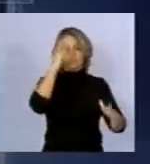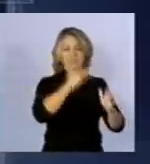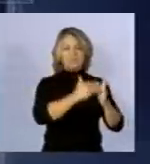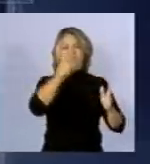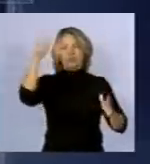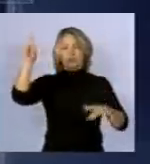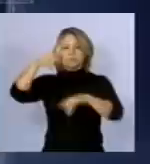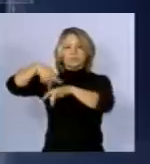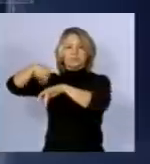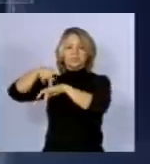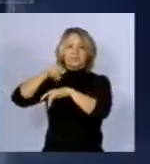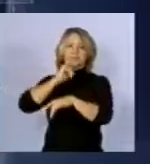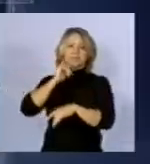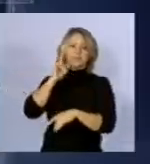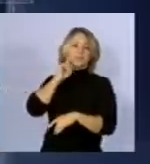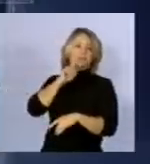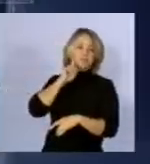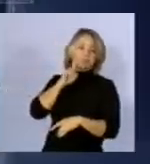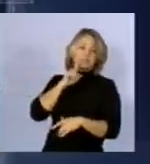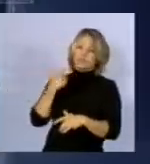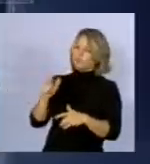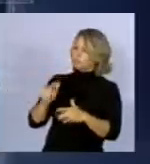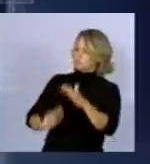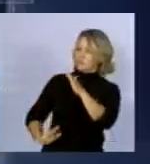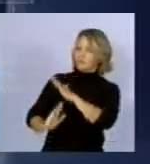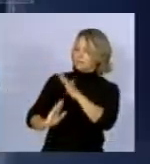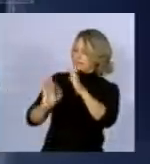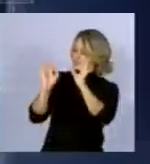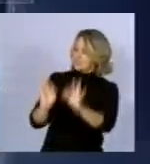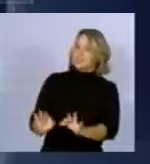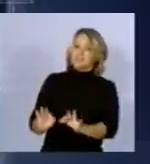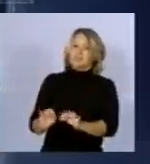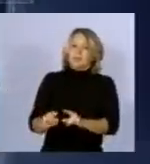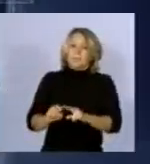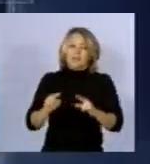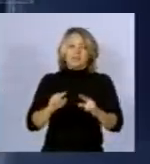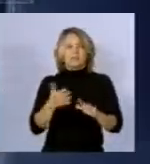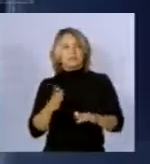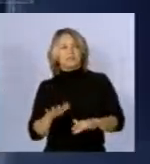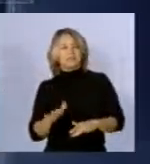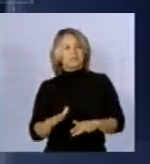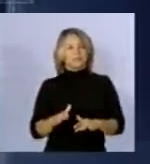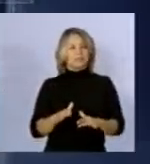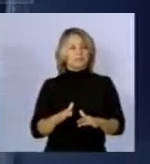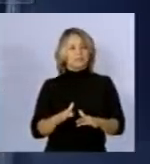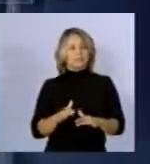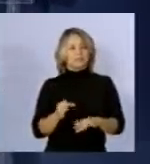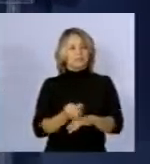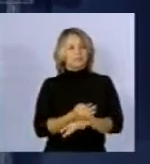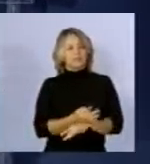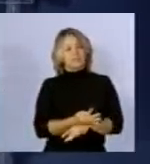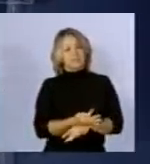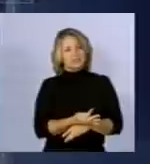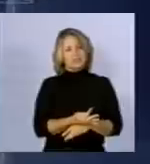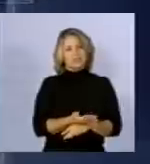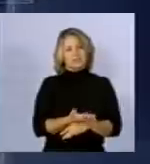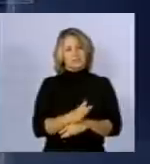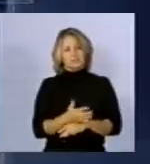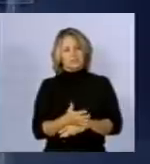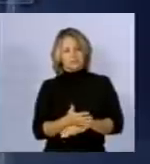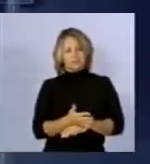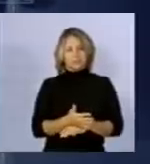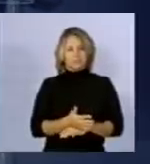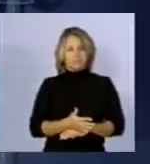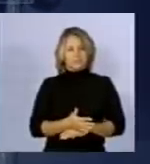países os Estados Unidos não fixam um limite legal mas é uma média de tolerância Eu queria colocar assim